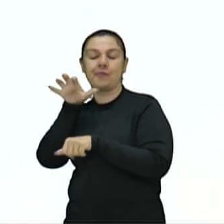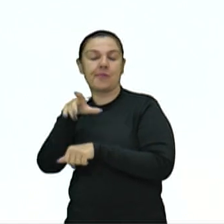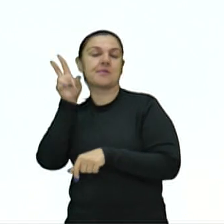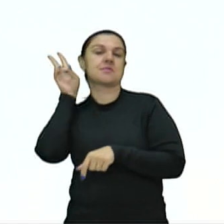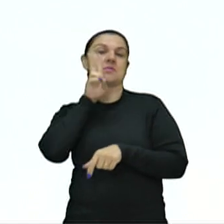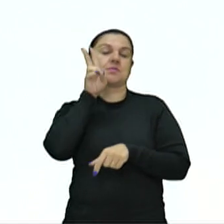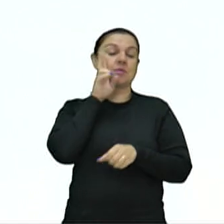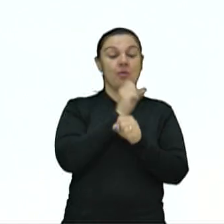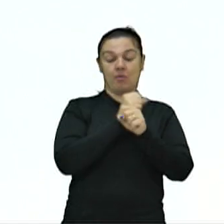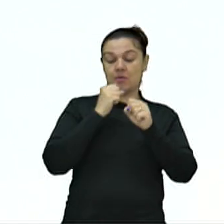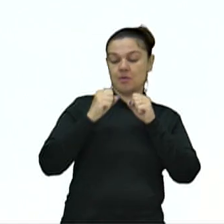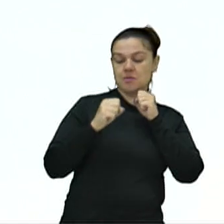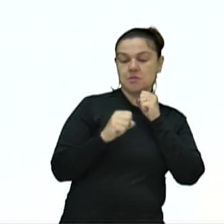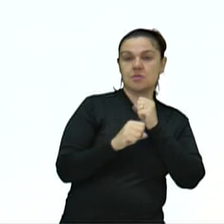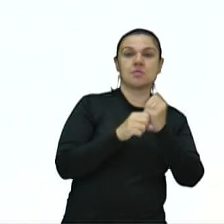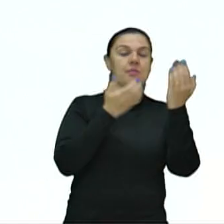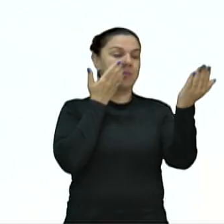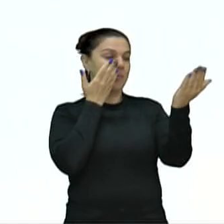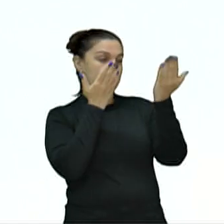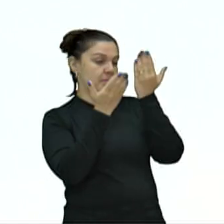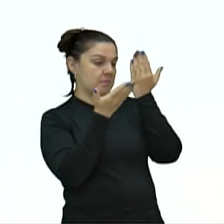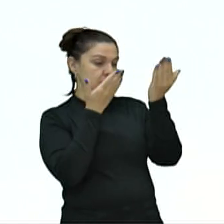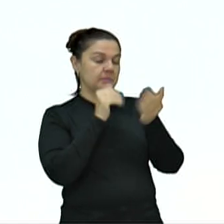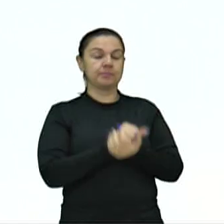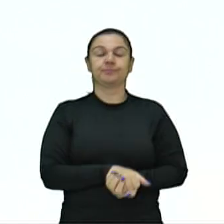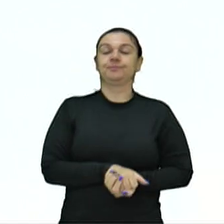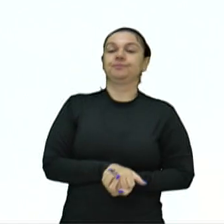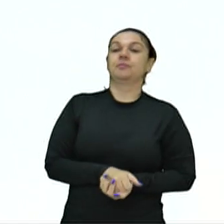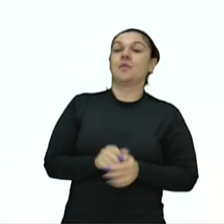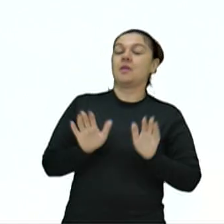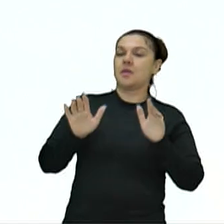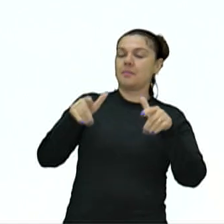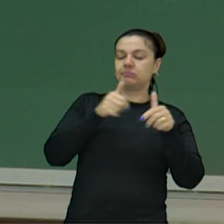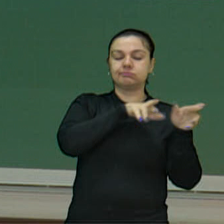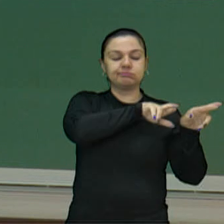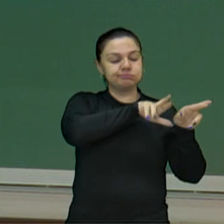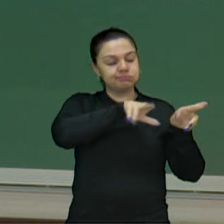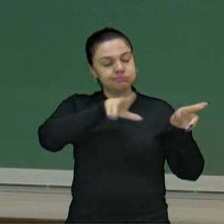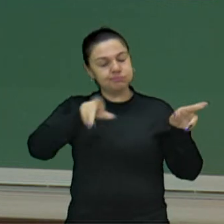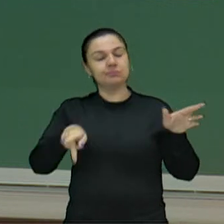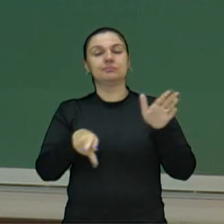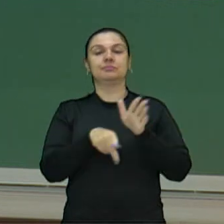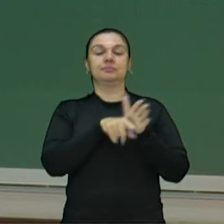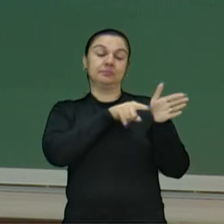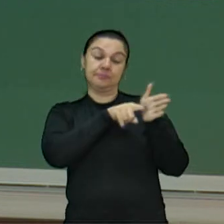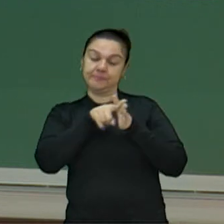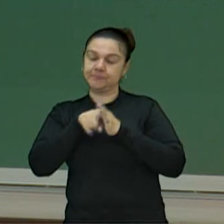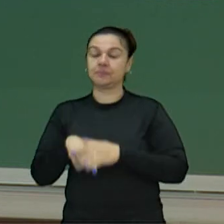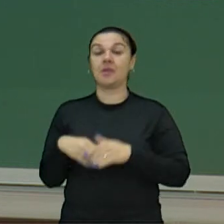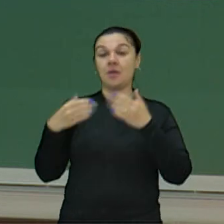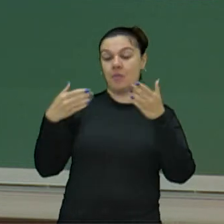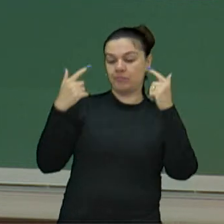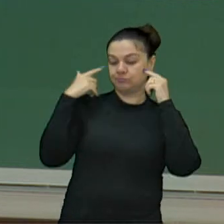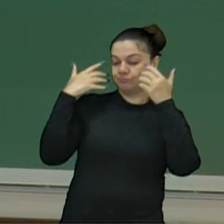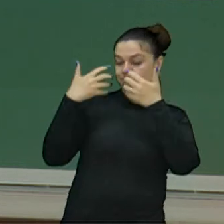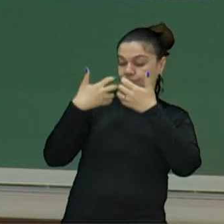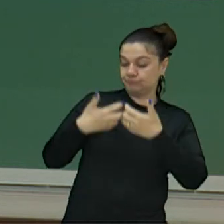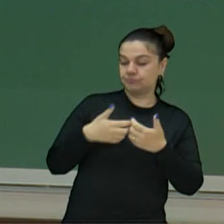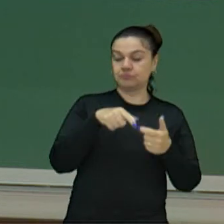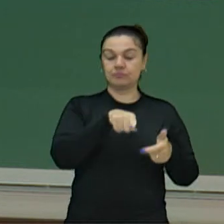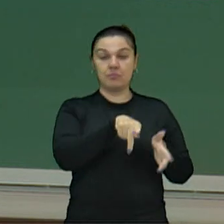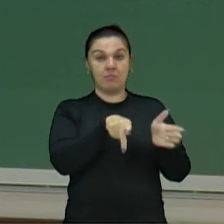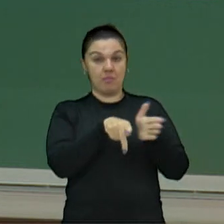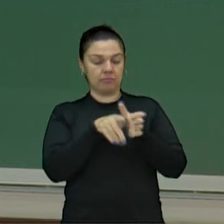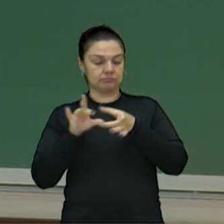na sociologia, na psicologia e em diversas outras ciências. Esta linha de pensamento, que é o